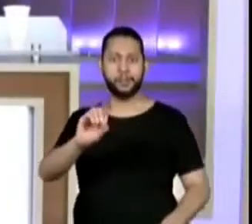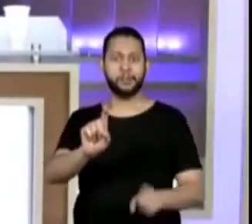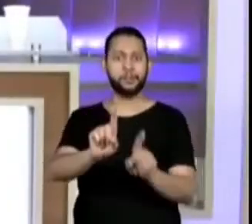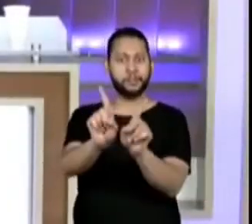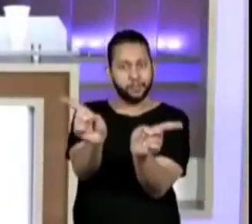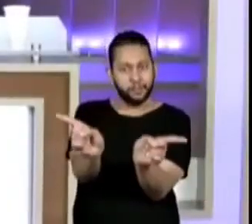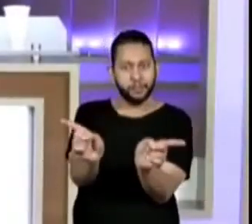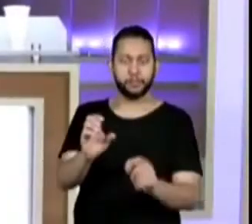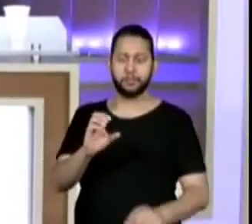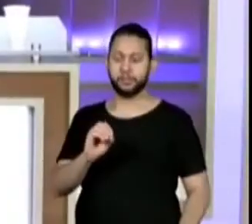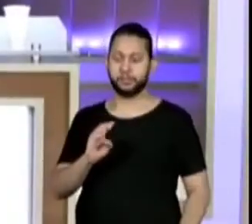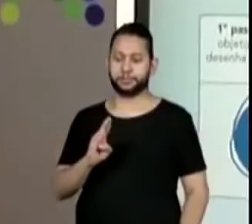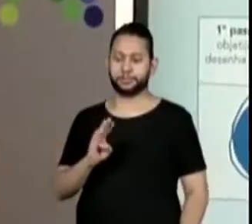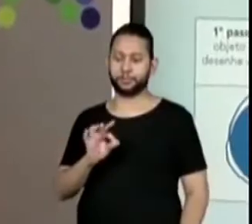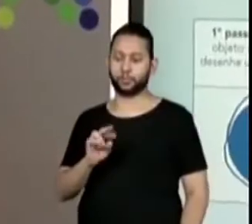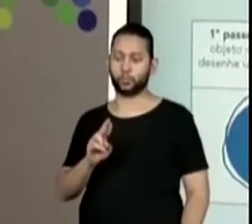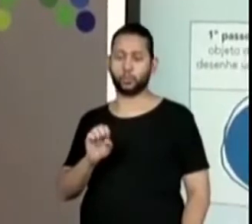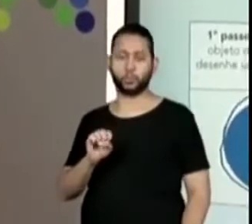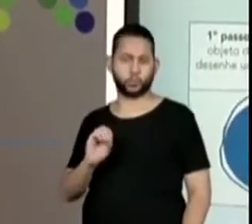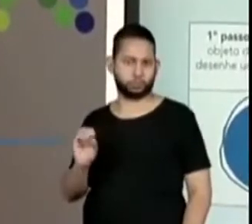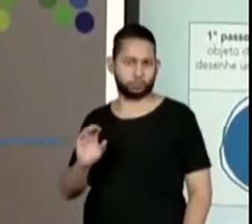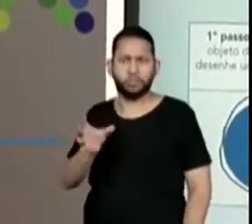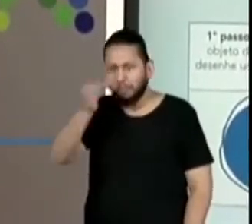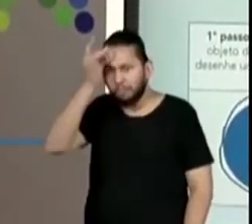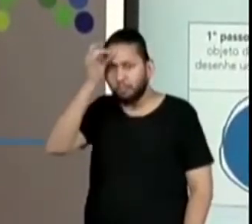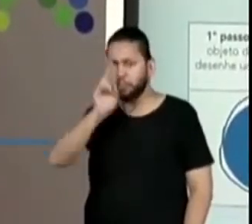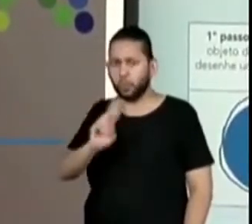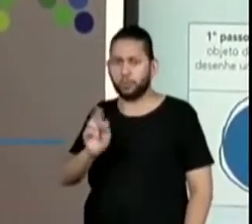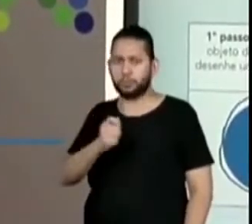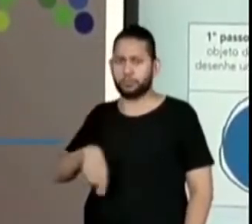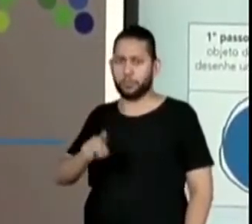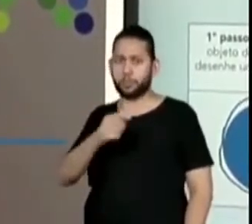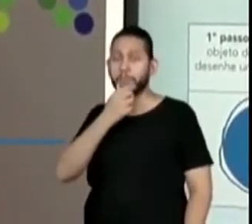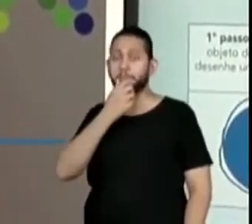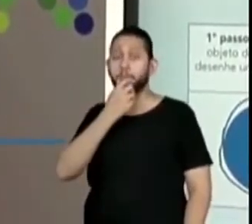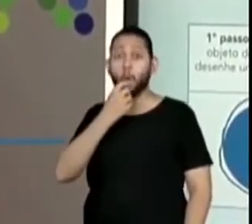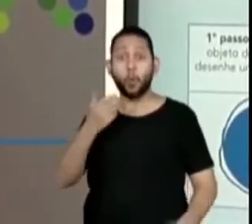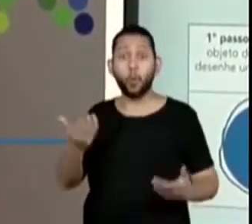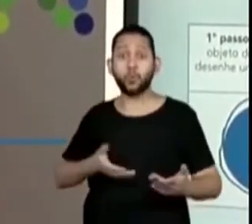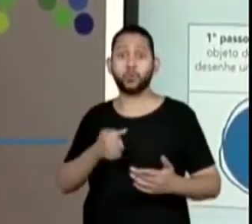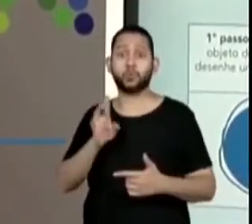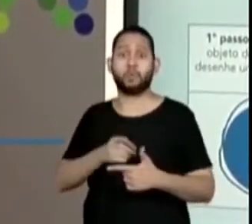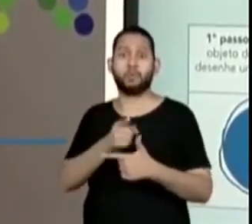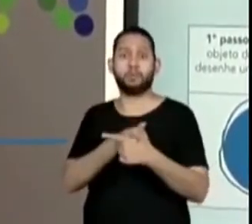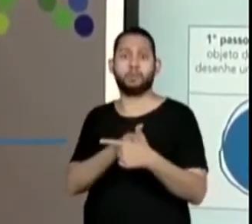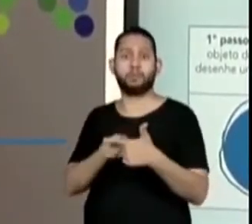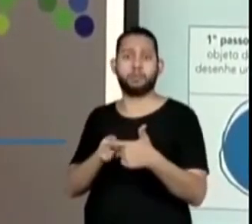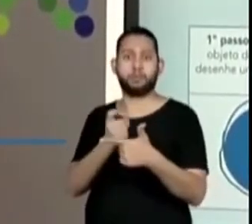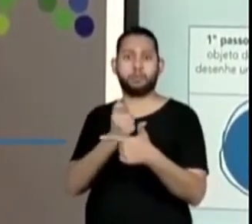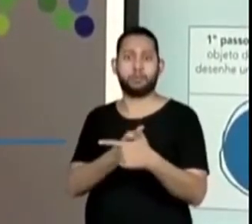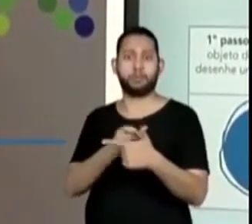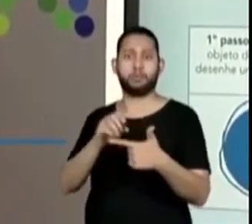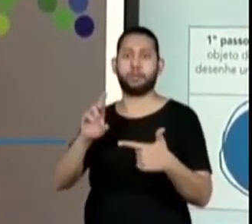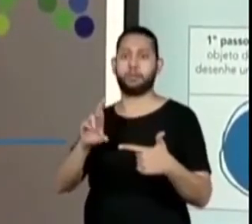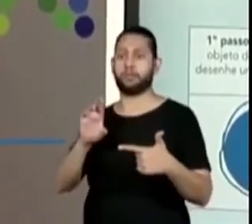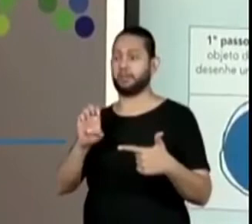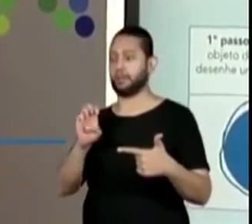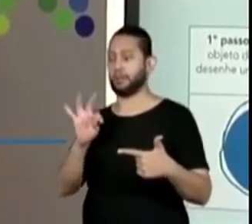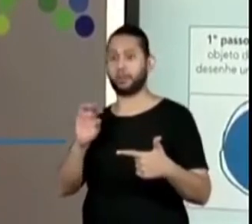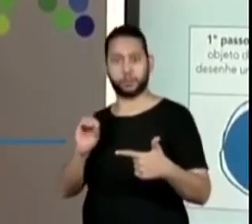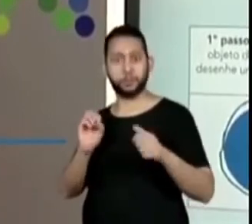para curiosidade, mas o nosso foco é identificar o ângulo reto, tá bem? Essas duas retas aqui